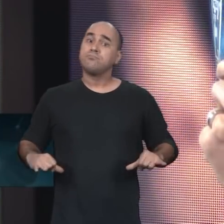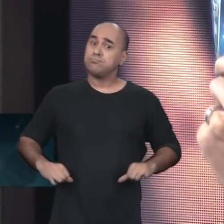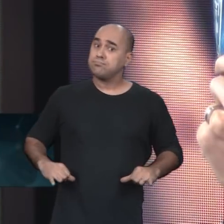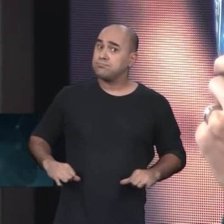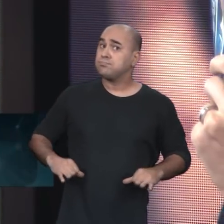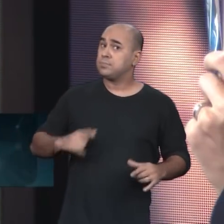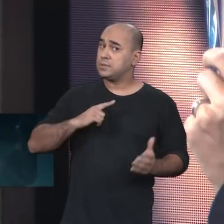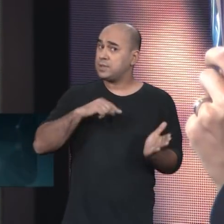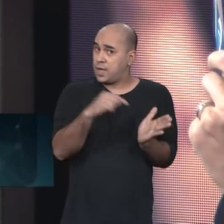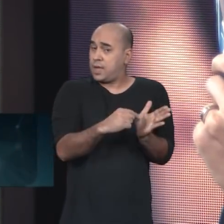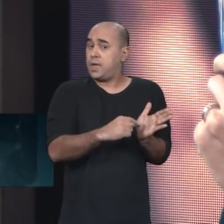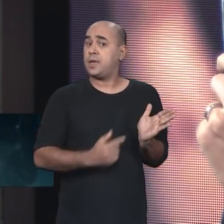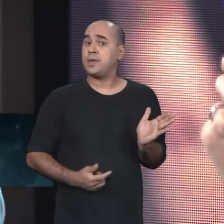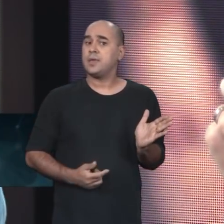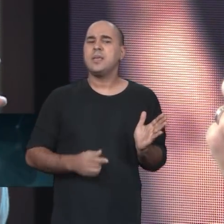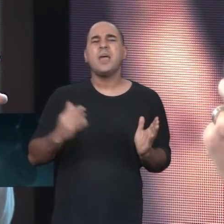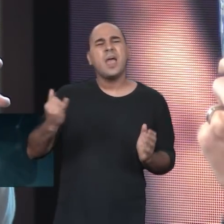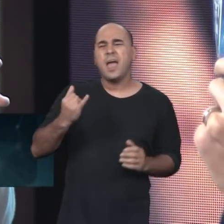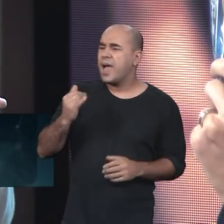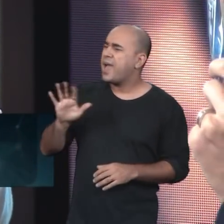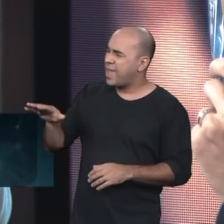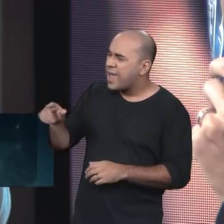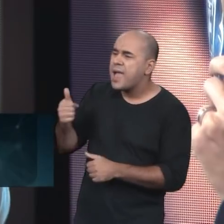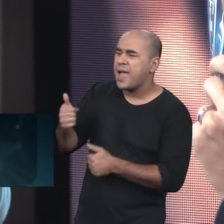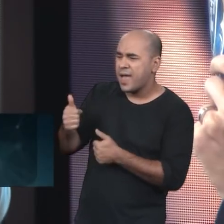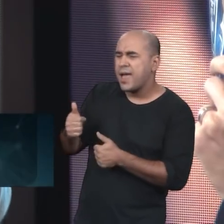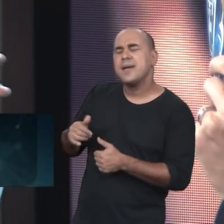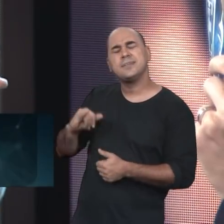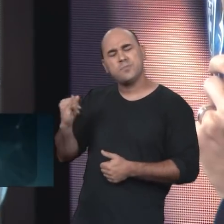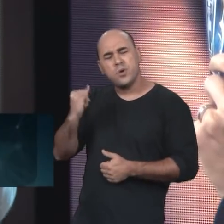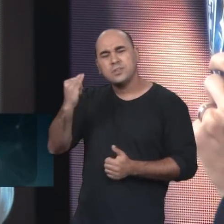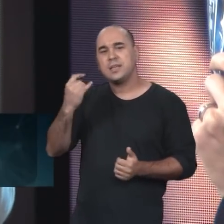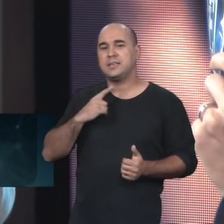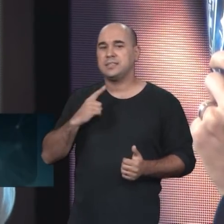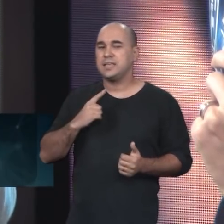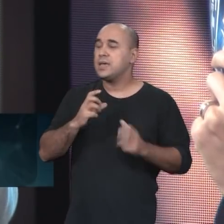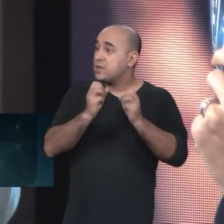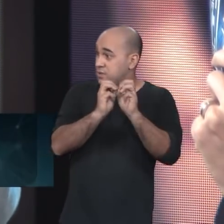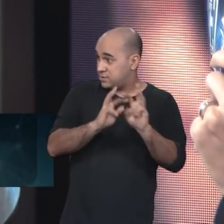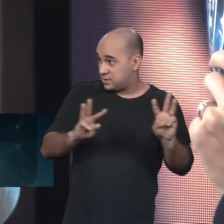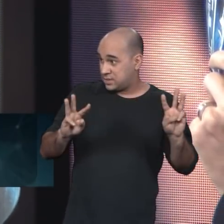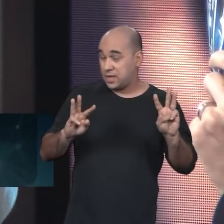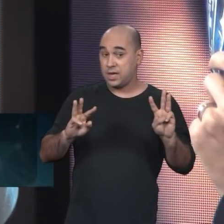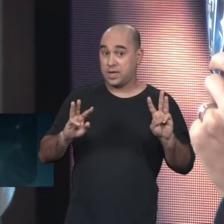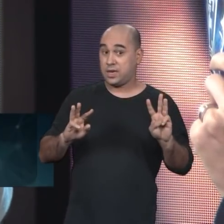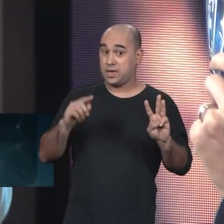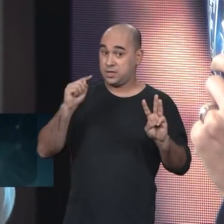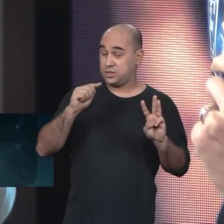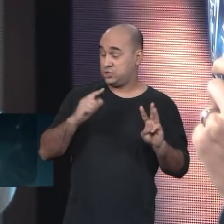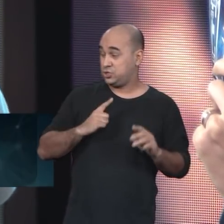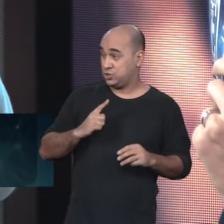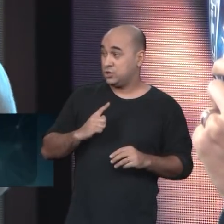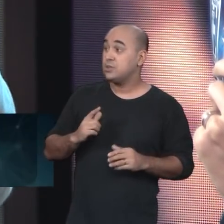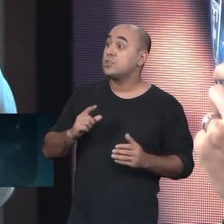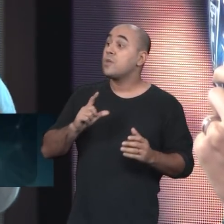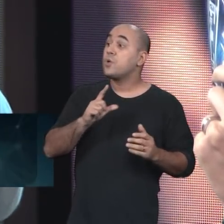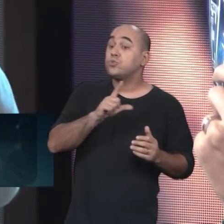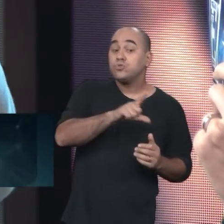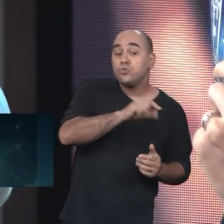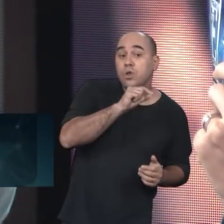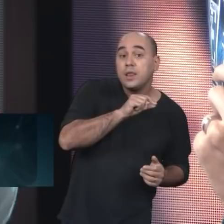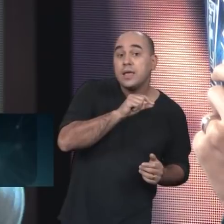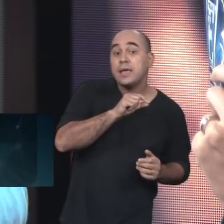Inclusive, uma coisa importante para o pessoal saber, quando você entra lá no site da Escola do Novo Tempo, você pode optar se você quer em